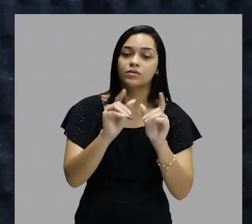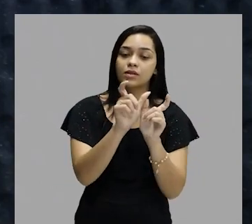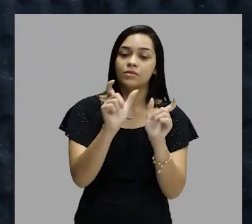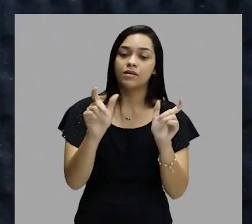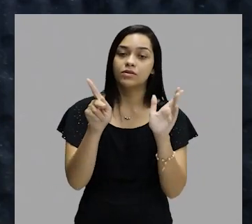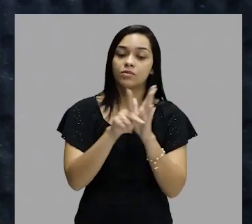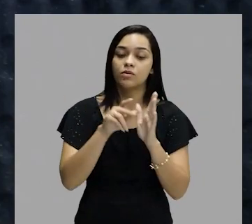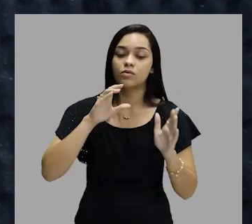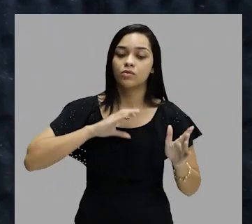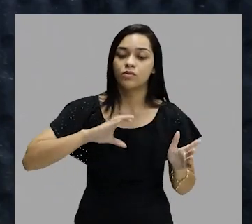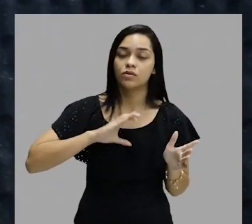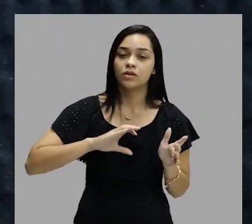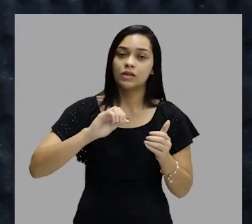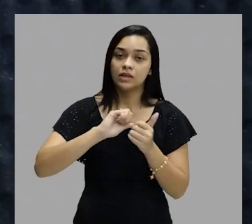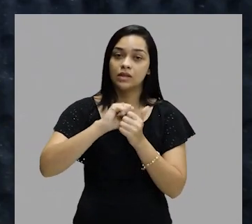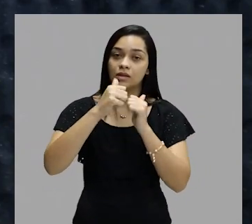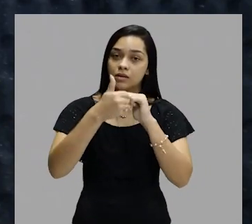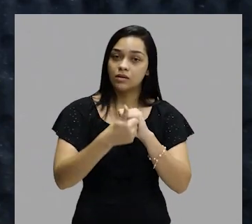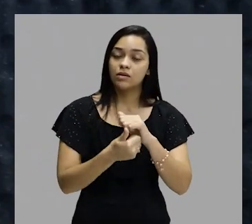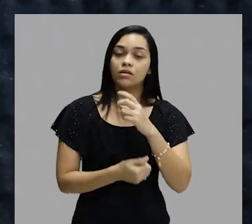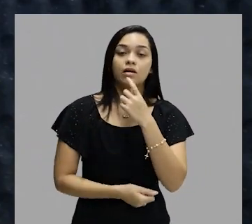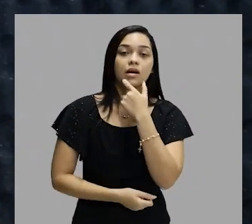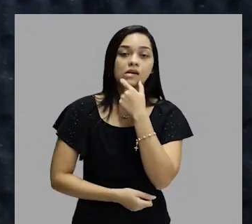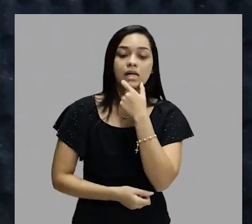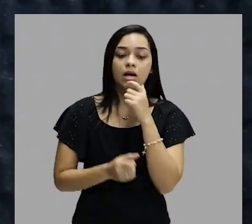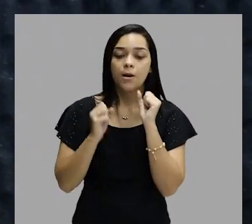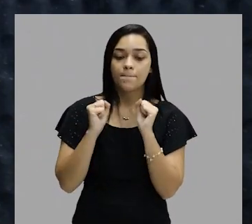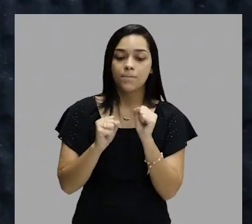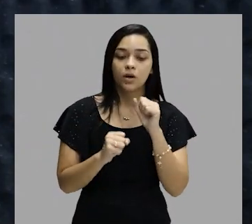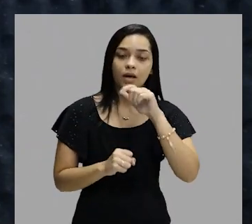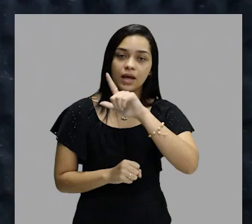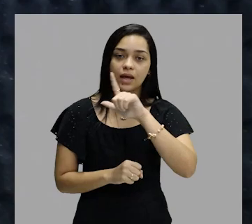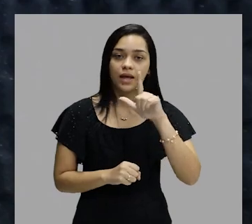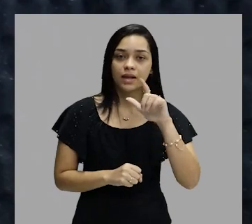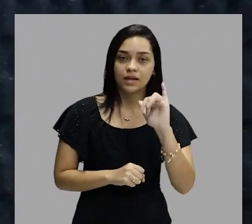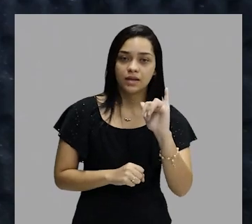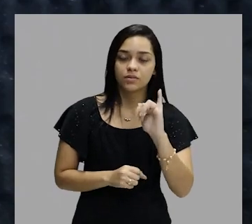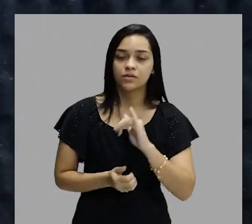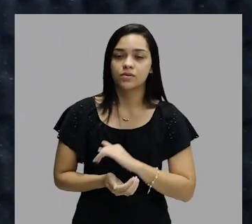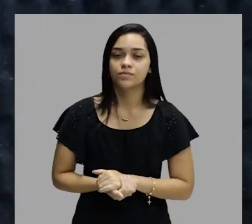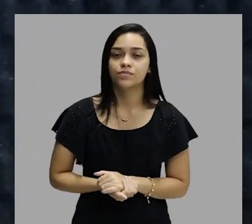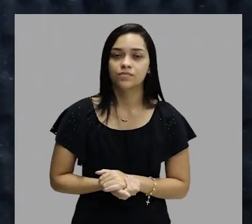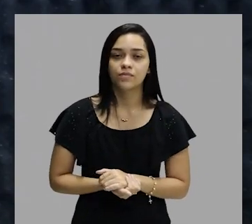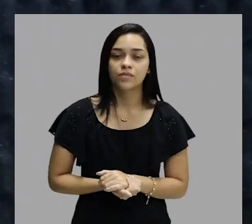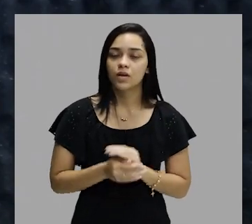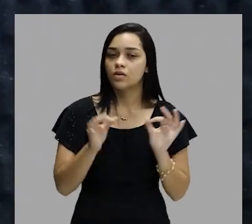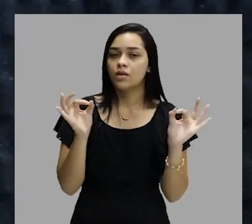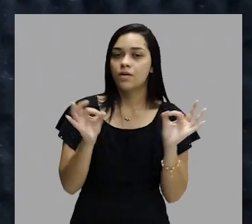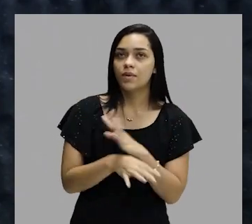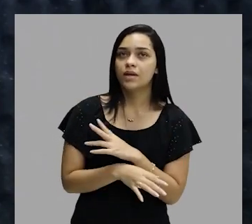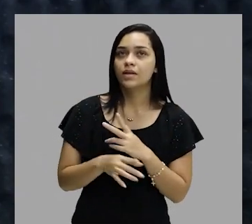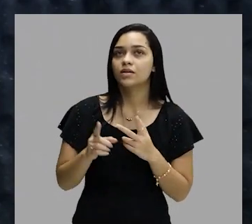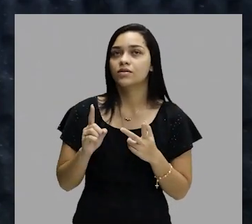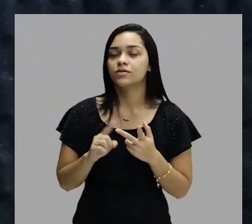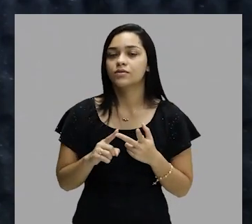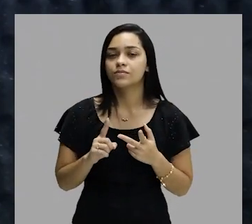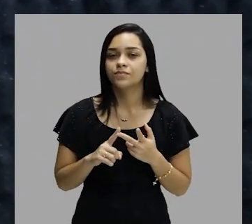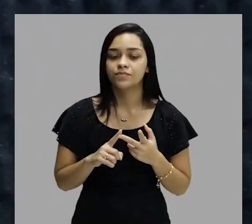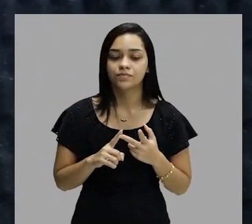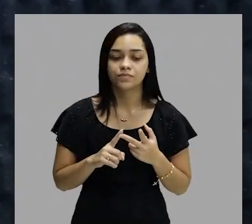do português. Em inglês, você substitui o mente pelo ly. Então, totalmente,